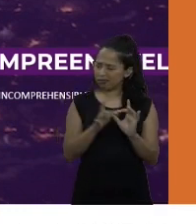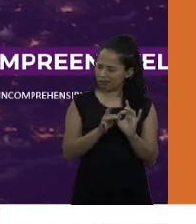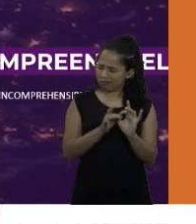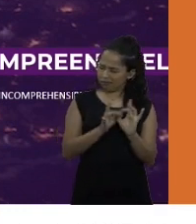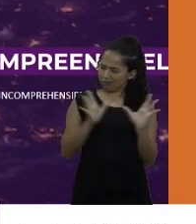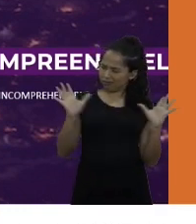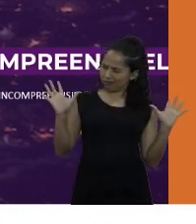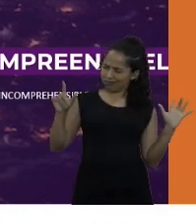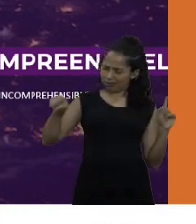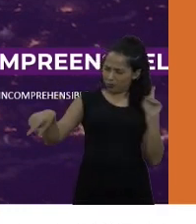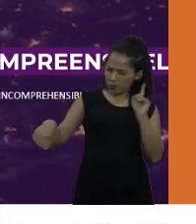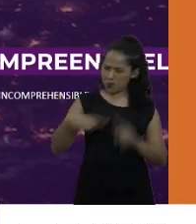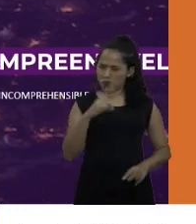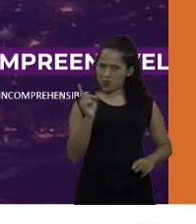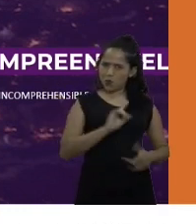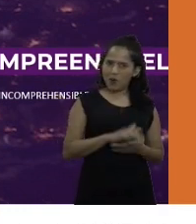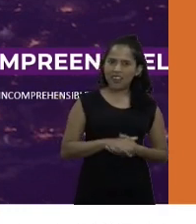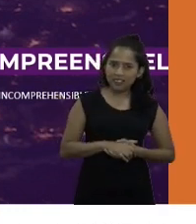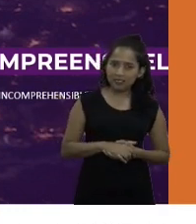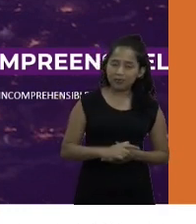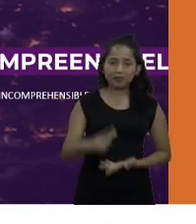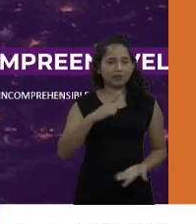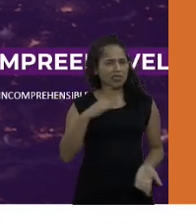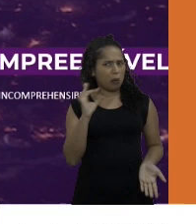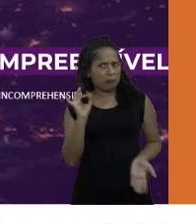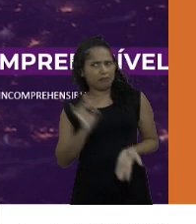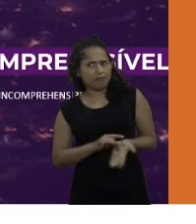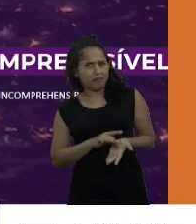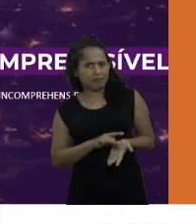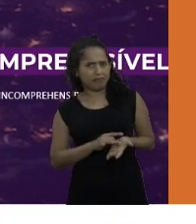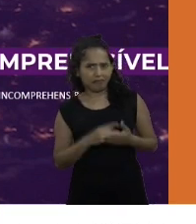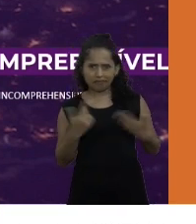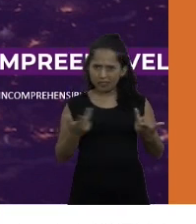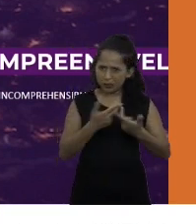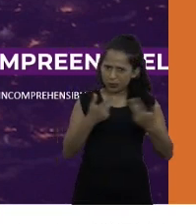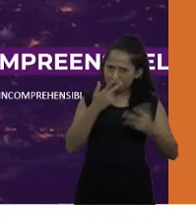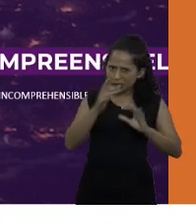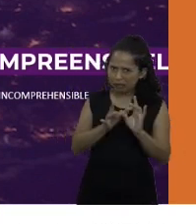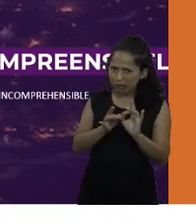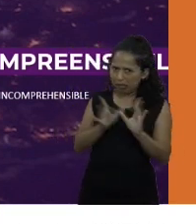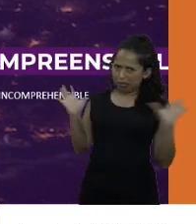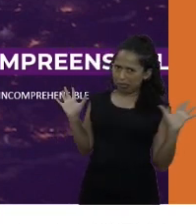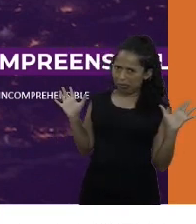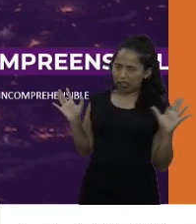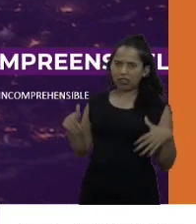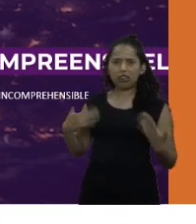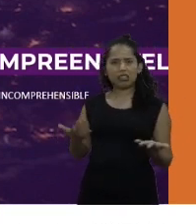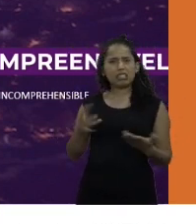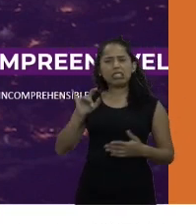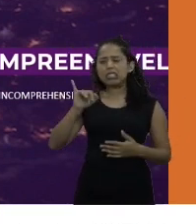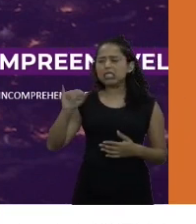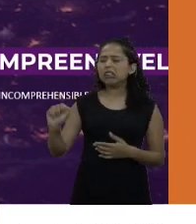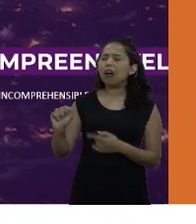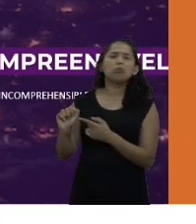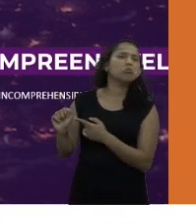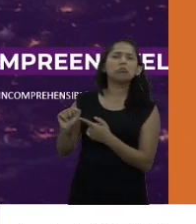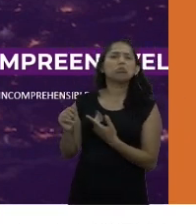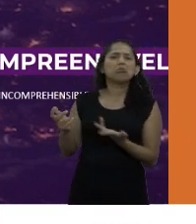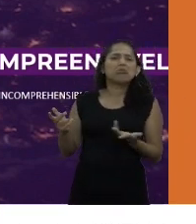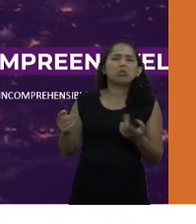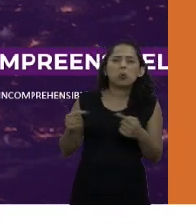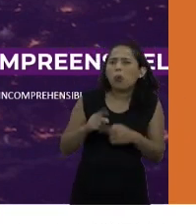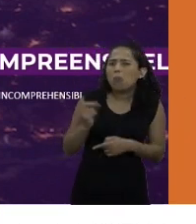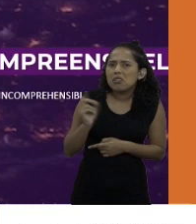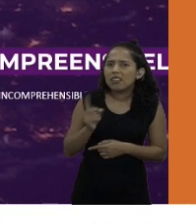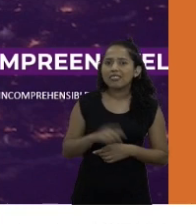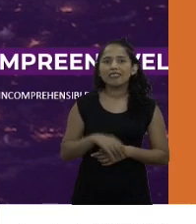desconectada da realidade, né? Temos uma realidade e a coisa está desconectada. Ah, inteligência artificial, onde que está isso? Está